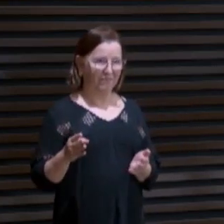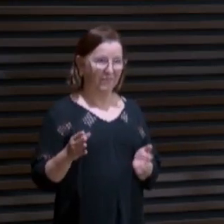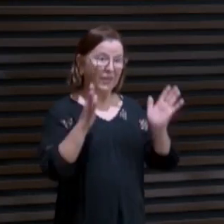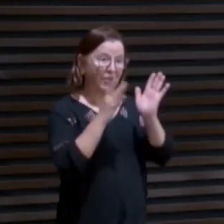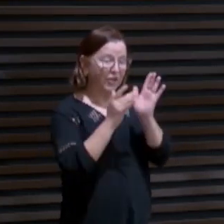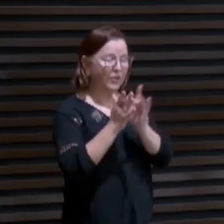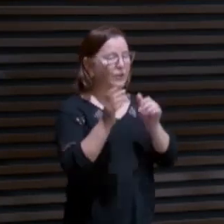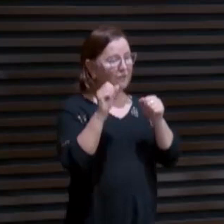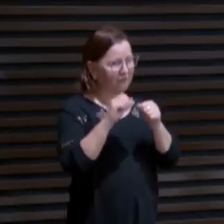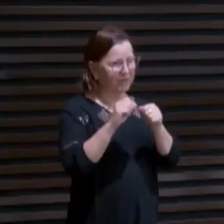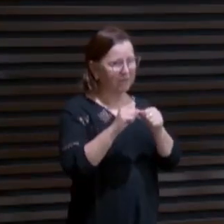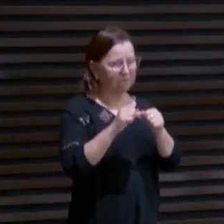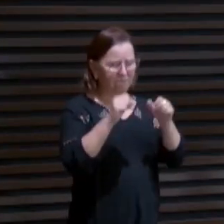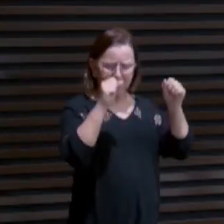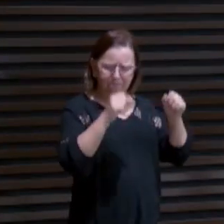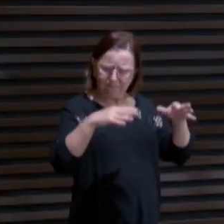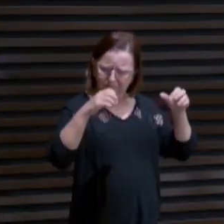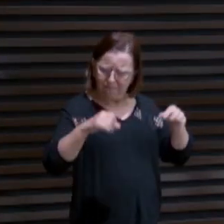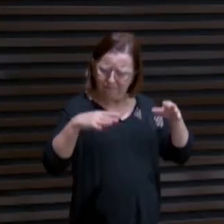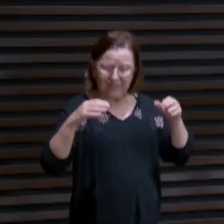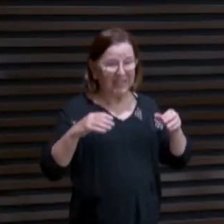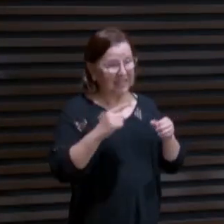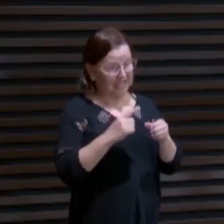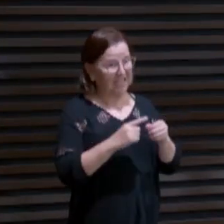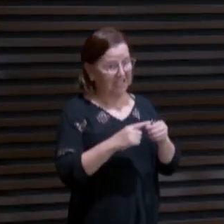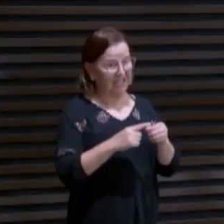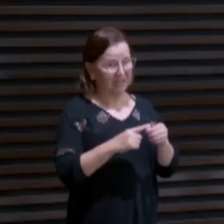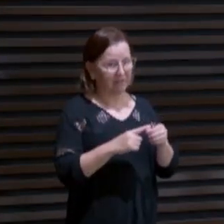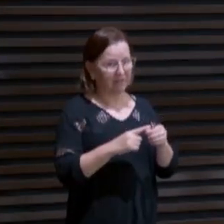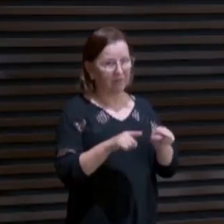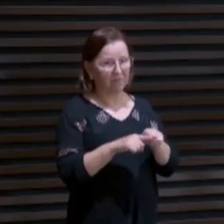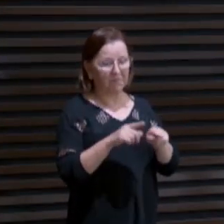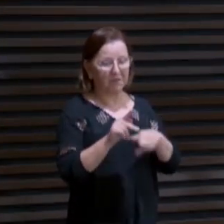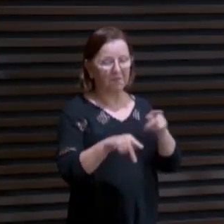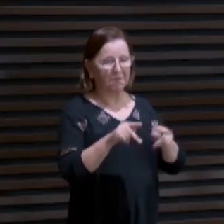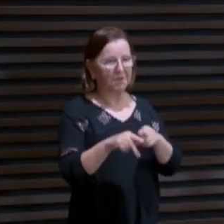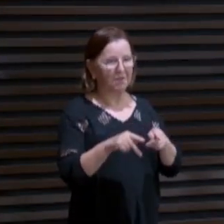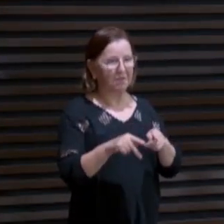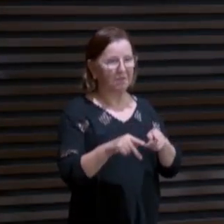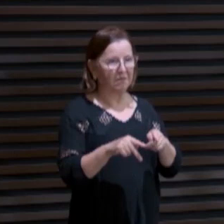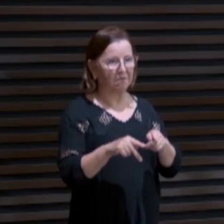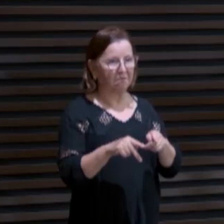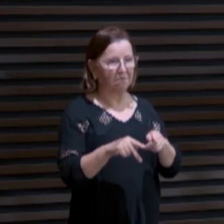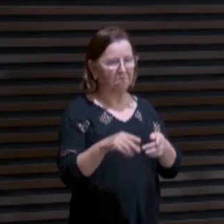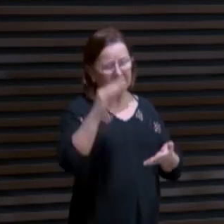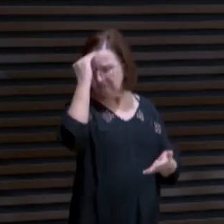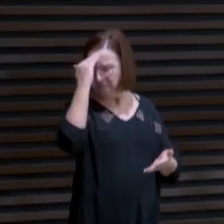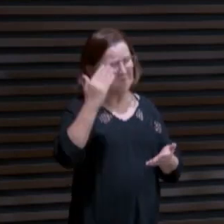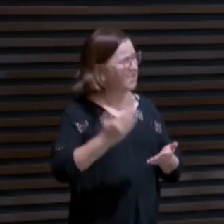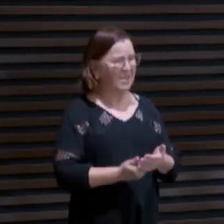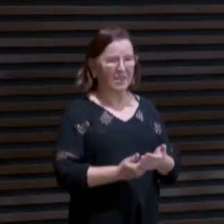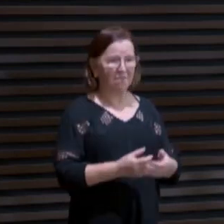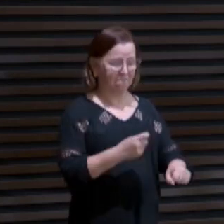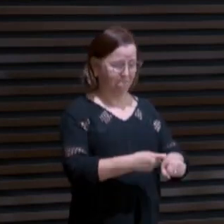Jesus fez muitas coisas naquelas cidades, mas eles se mantiveram incrédulos. Vamos lá